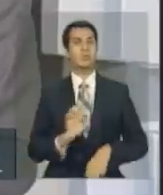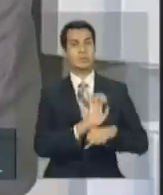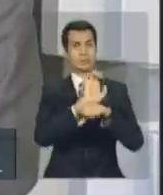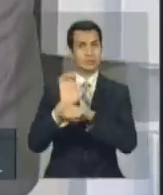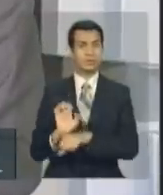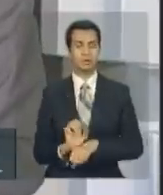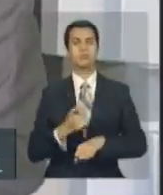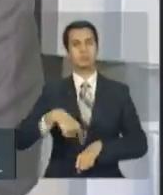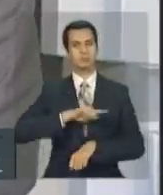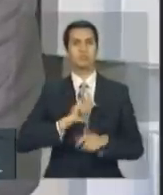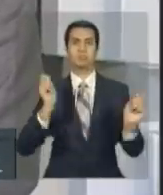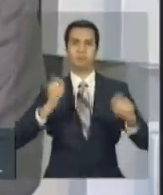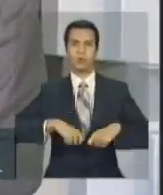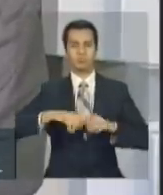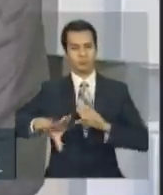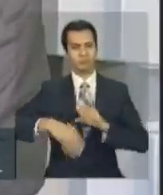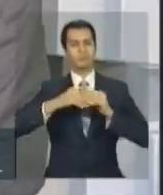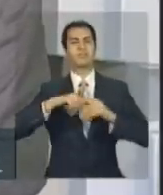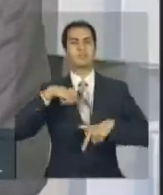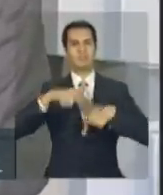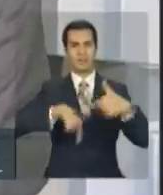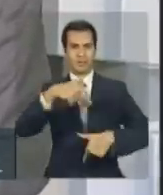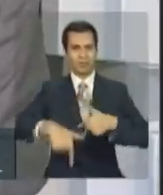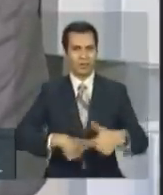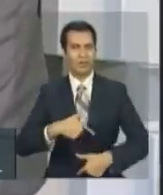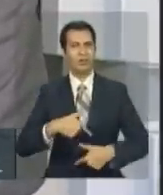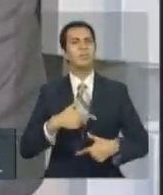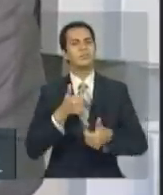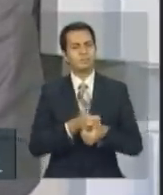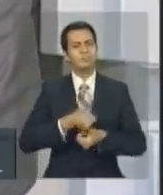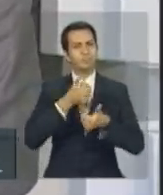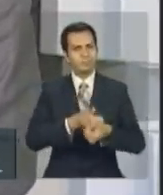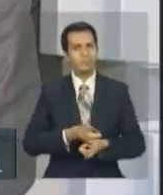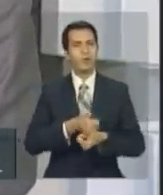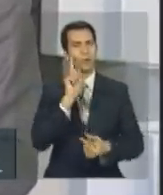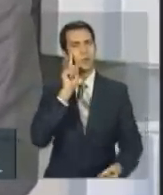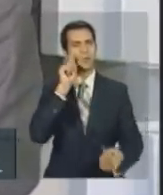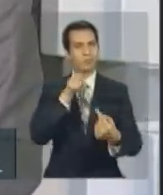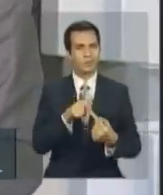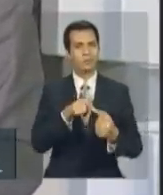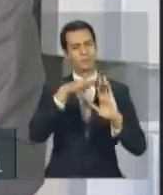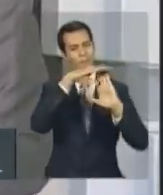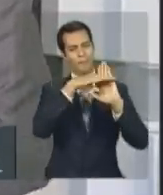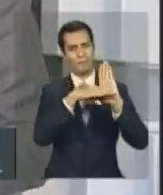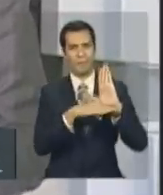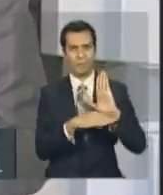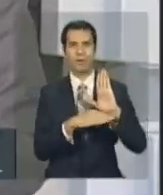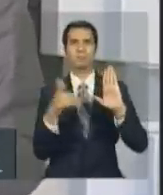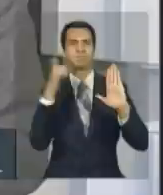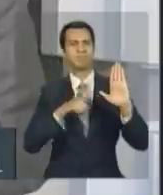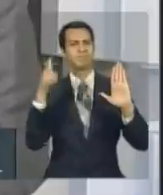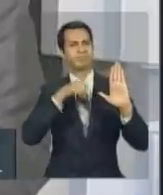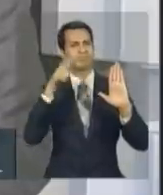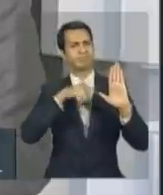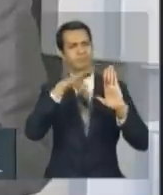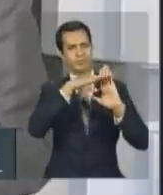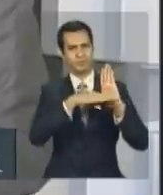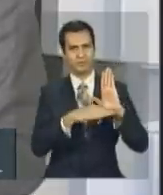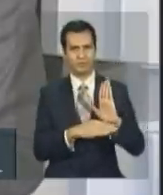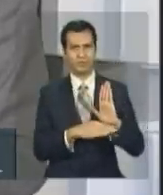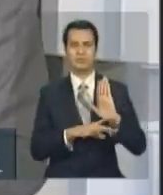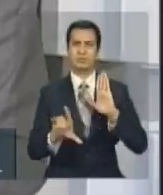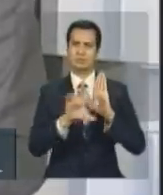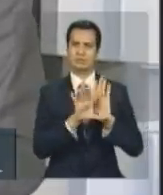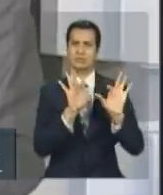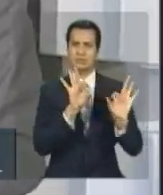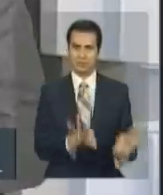nosso trabalho e procurar atingir as metas estabelecidas, né, em todos os diplomas legais,